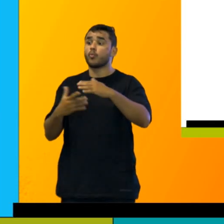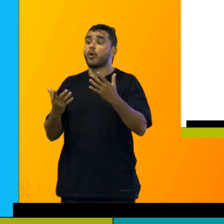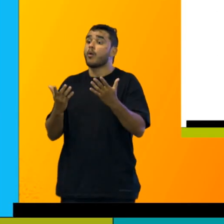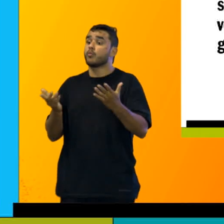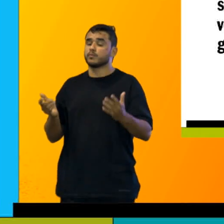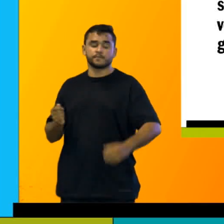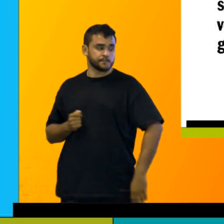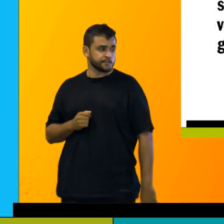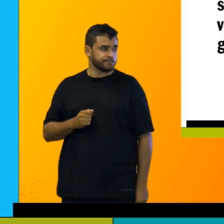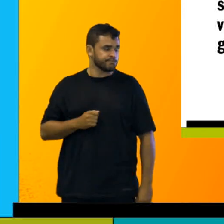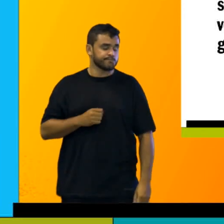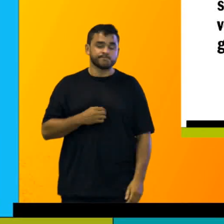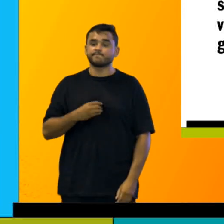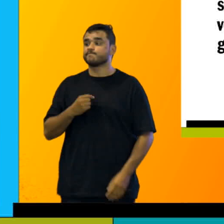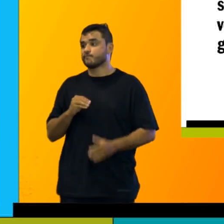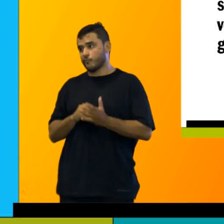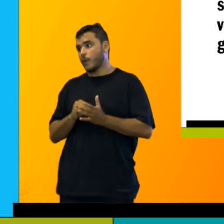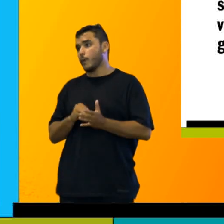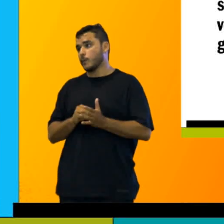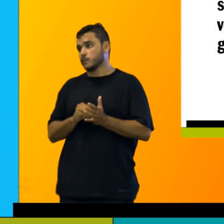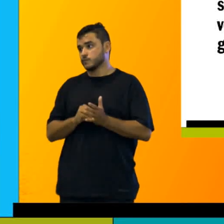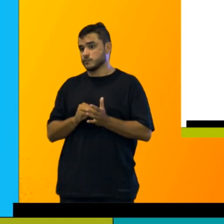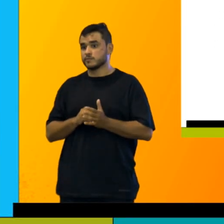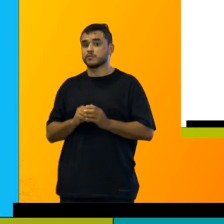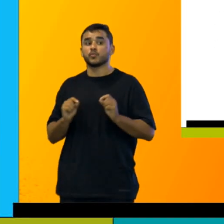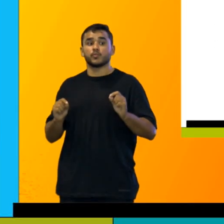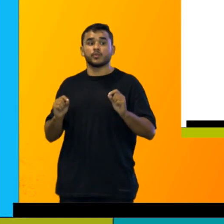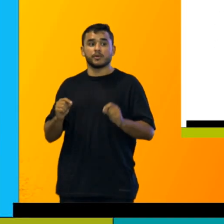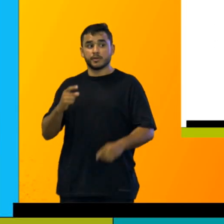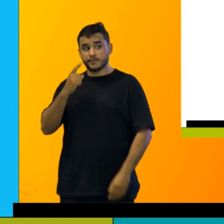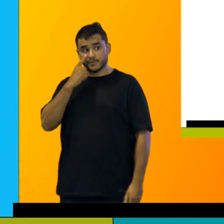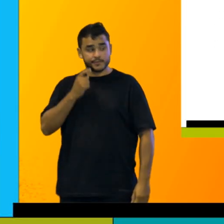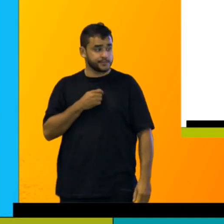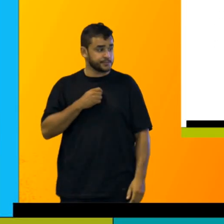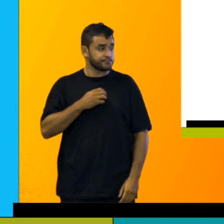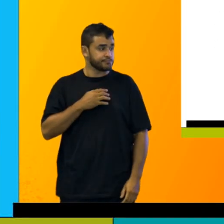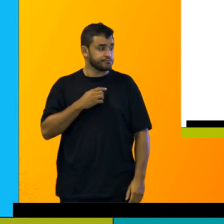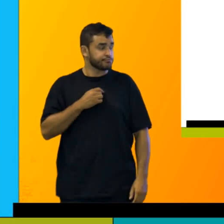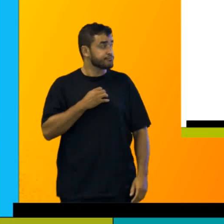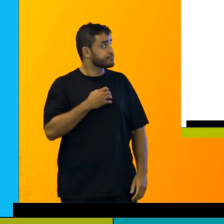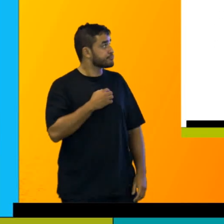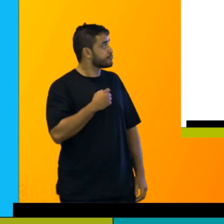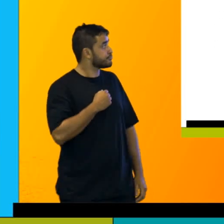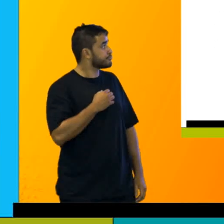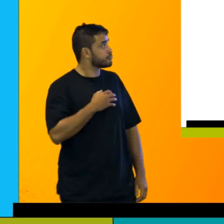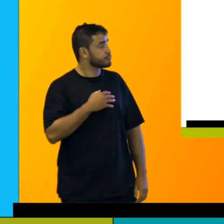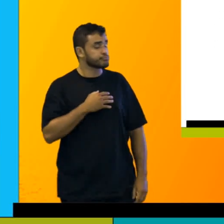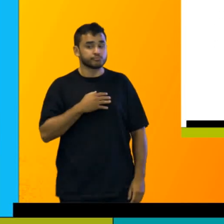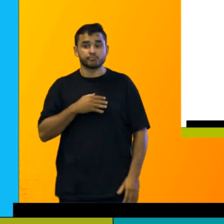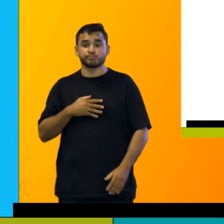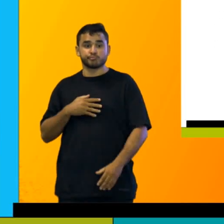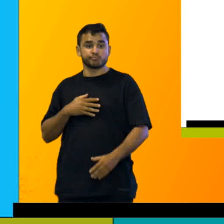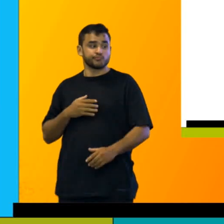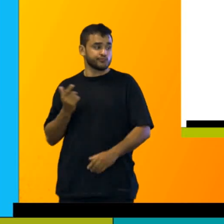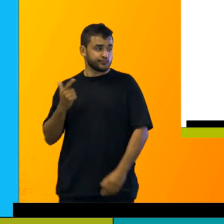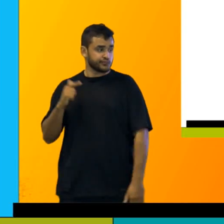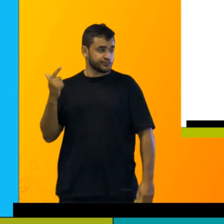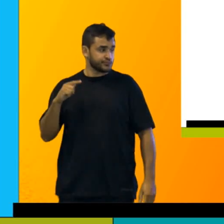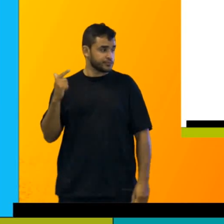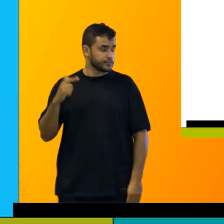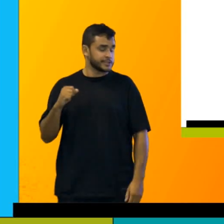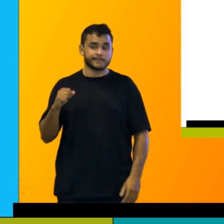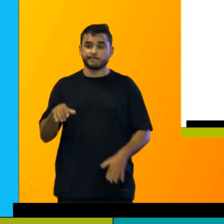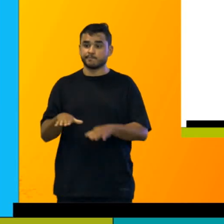Eu acho que faltou dar aqui, pessoal, a altura do chão do caminhão, ó. Acho que está faltando nesse texto aí. Porque ele